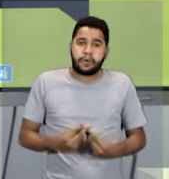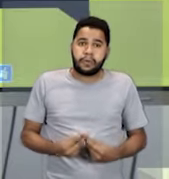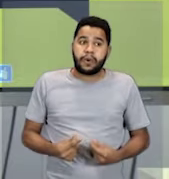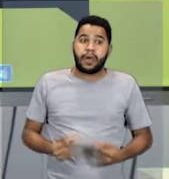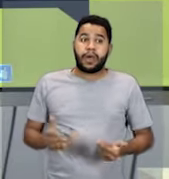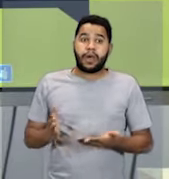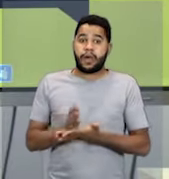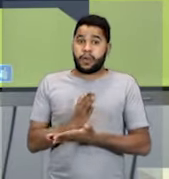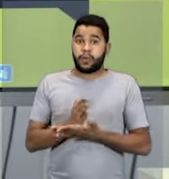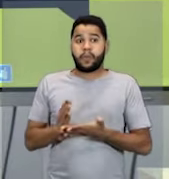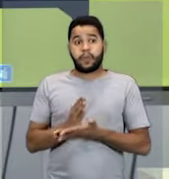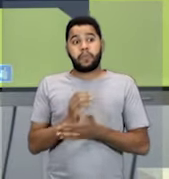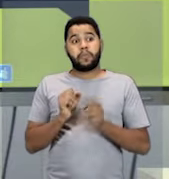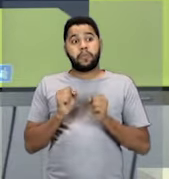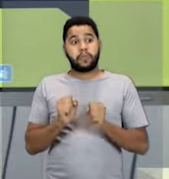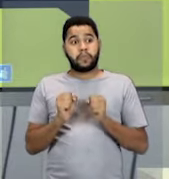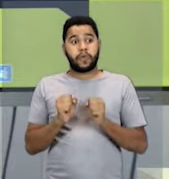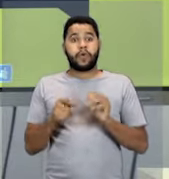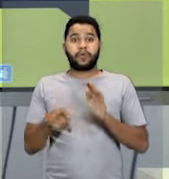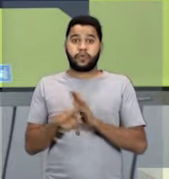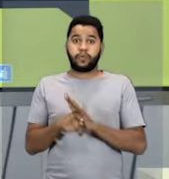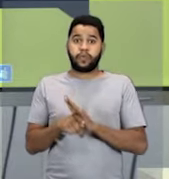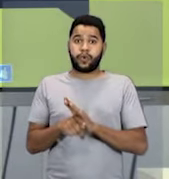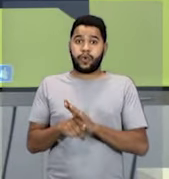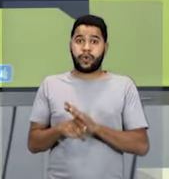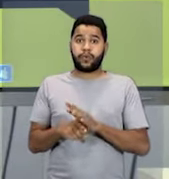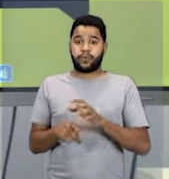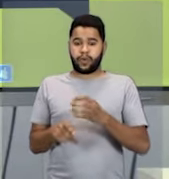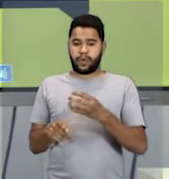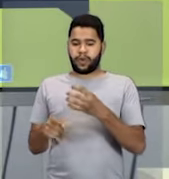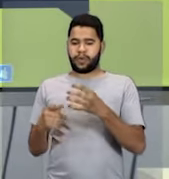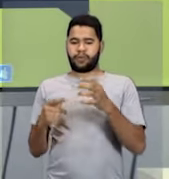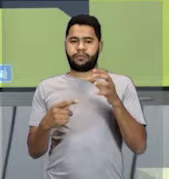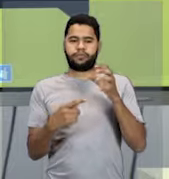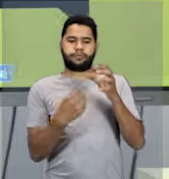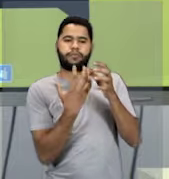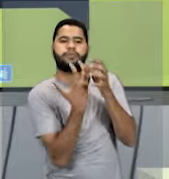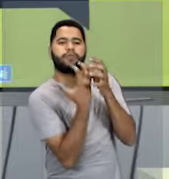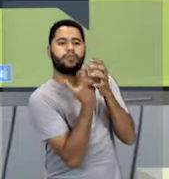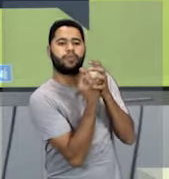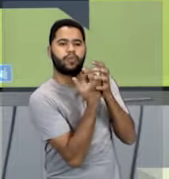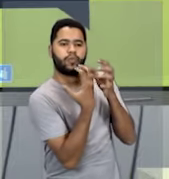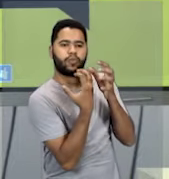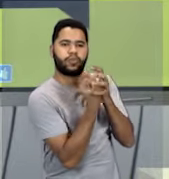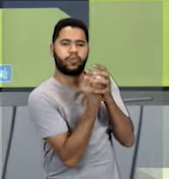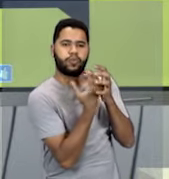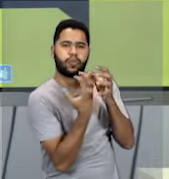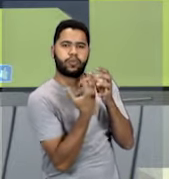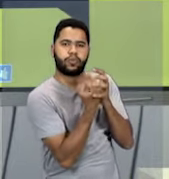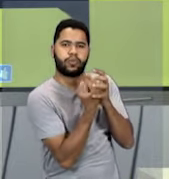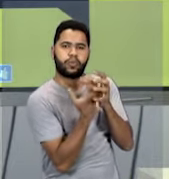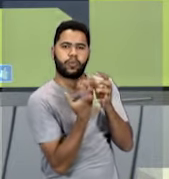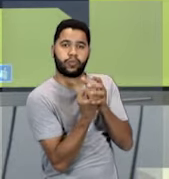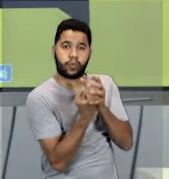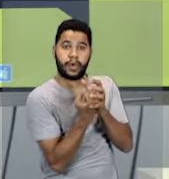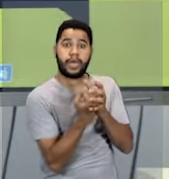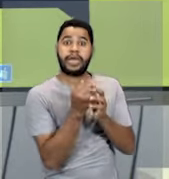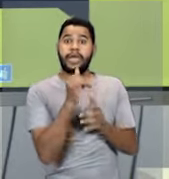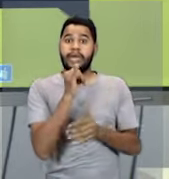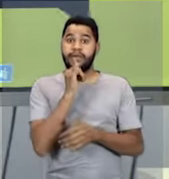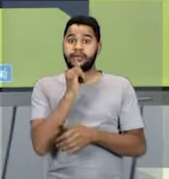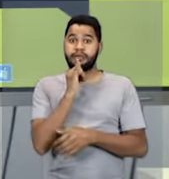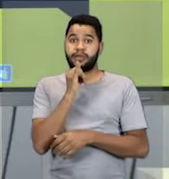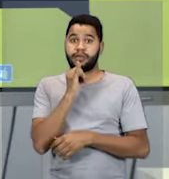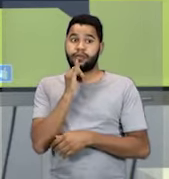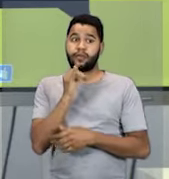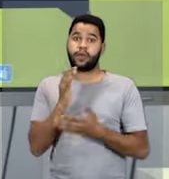Alguns nutrientes podem começar a ser absorvidos pelo estômago. O álcool, por exemplo, que é uma coisa que você não